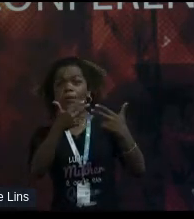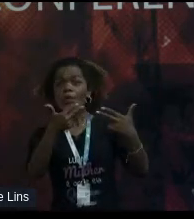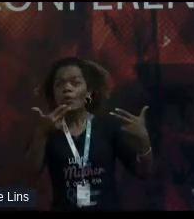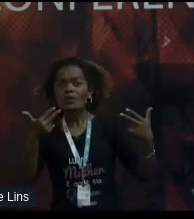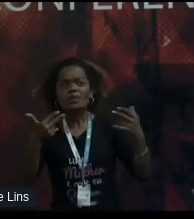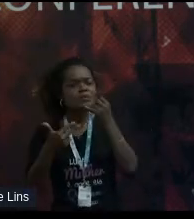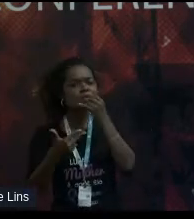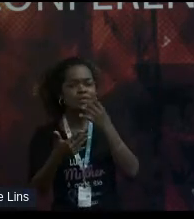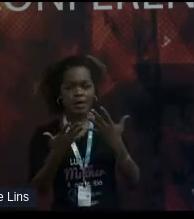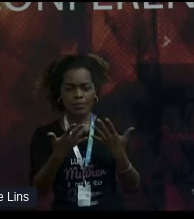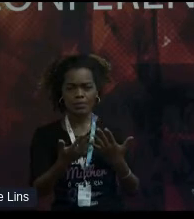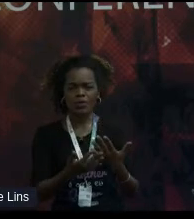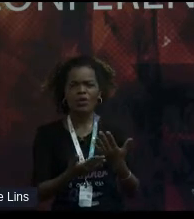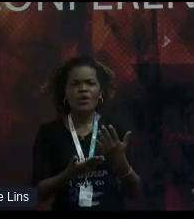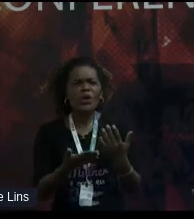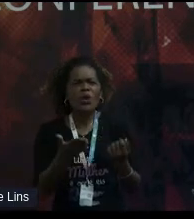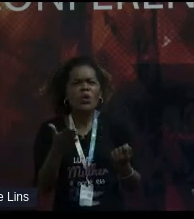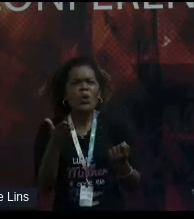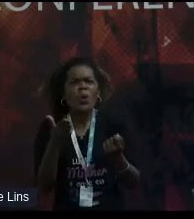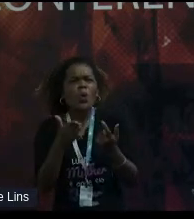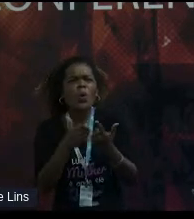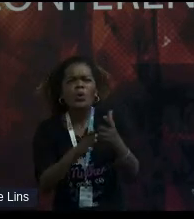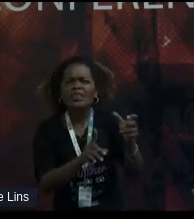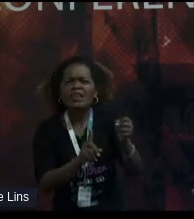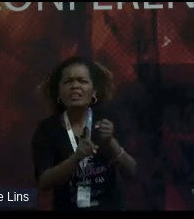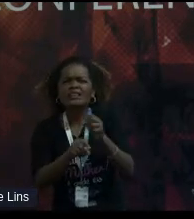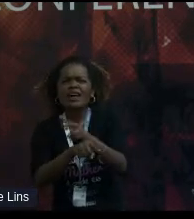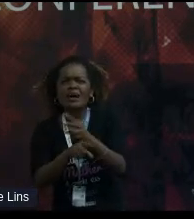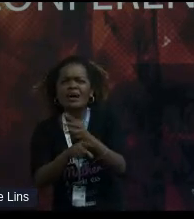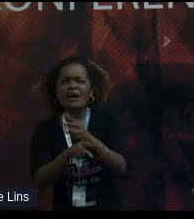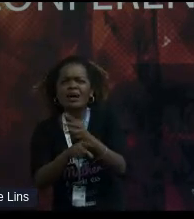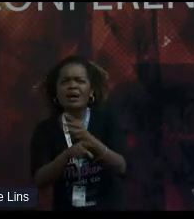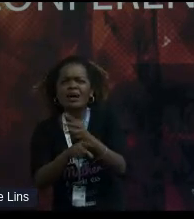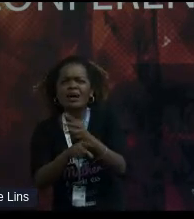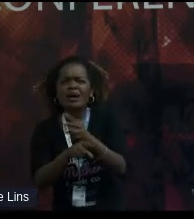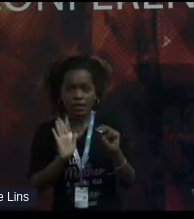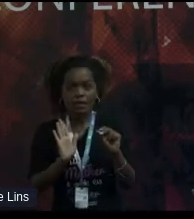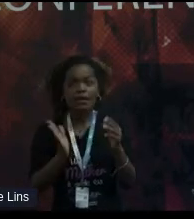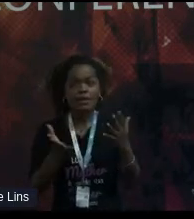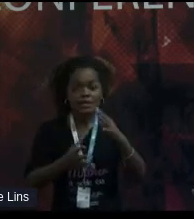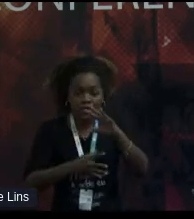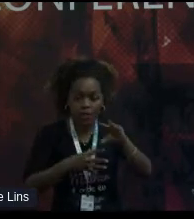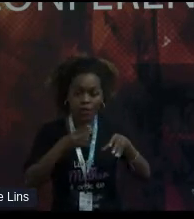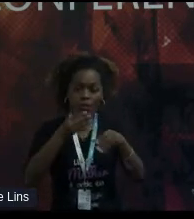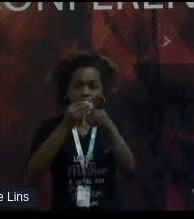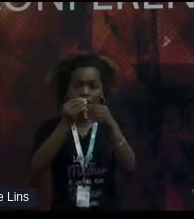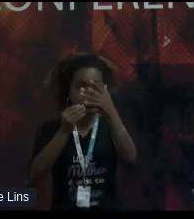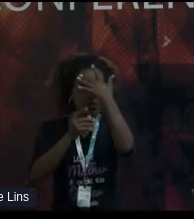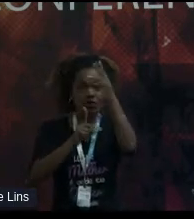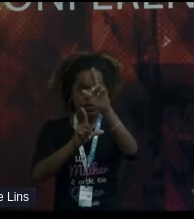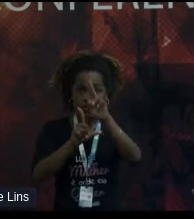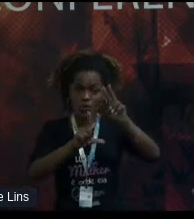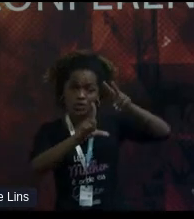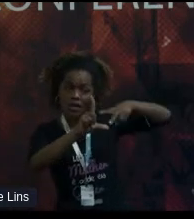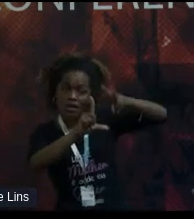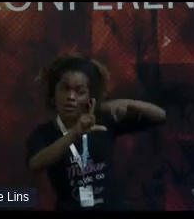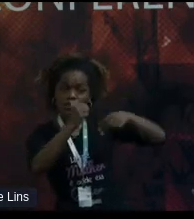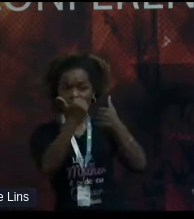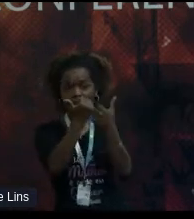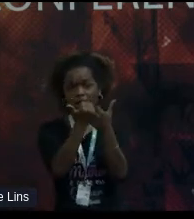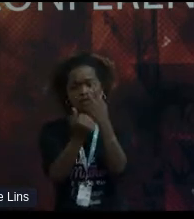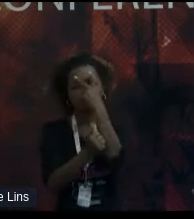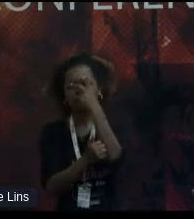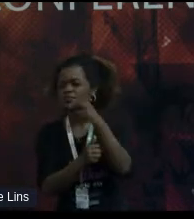contratar. Mas contratar o quê, meu amigo? Não é? Então, dá esse complemento para quem usa o leitor de telas. Tecnicamente,